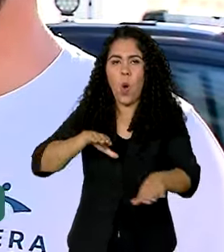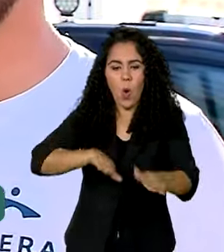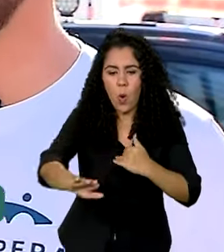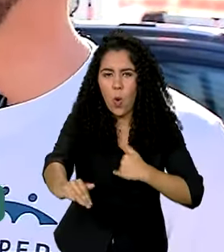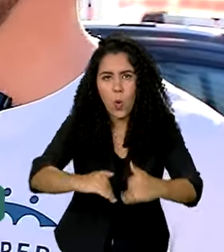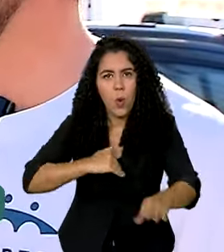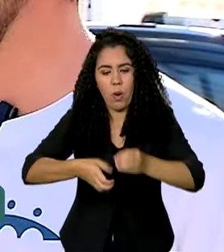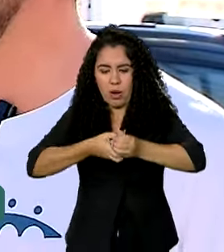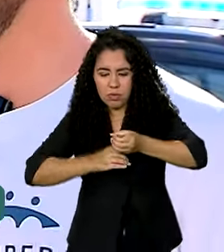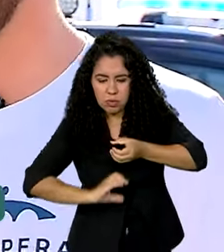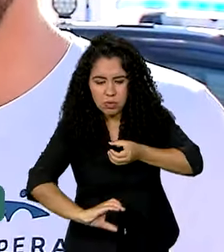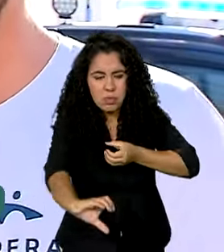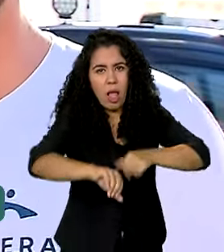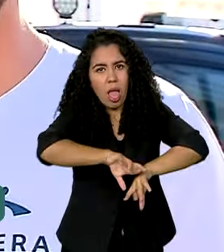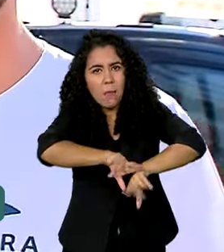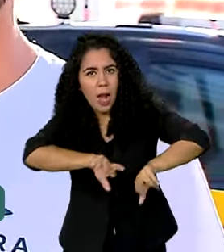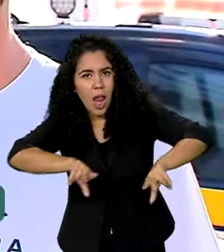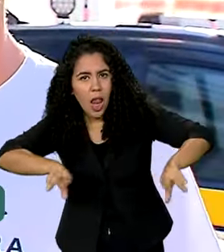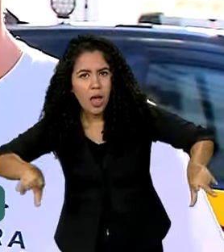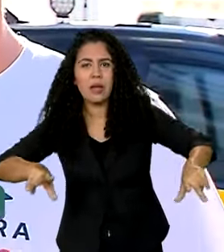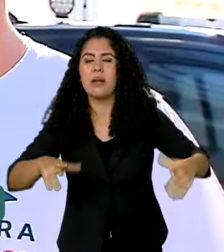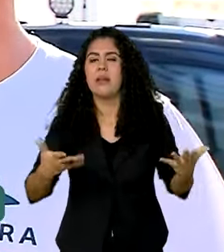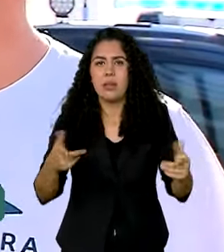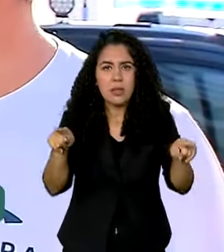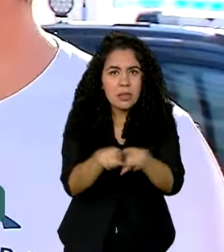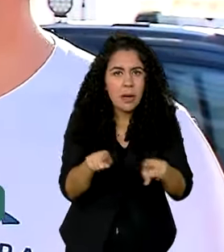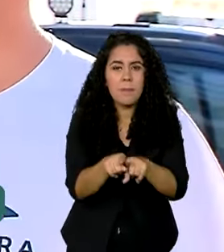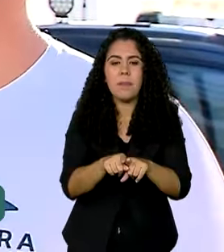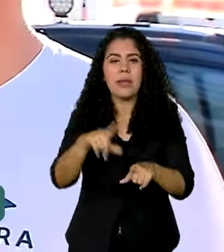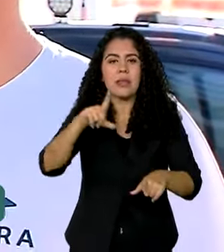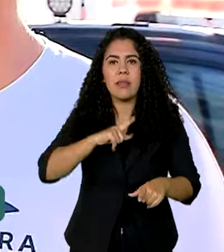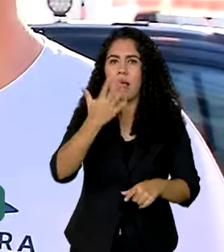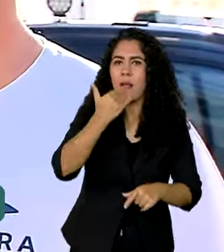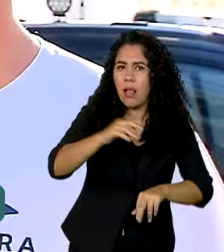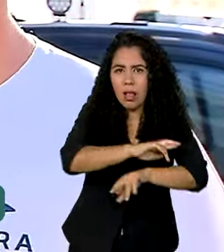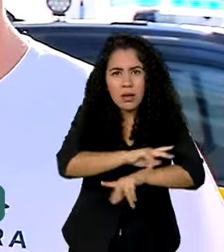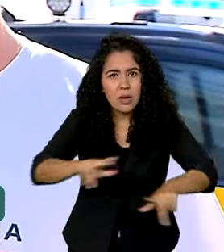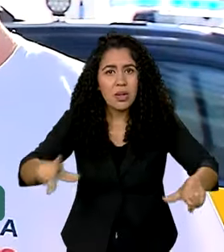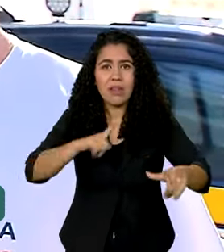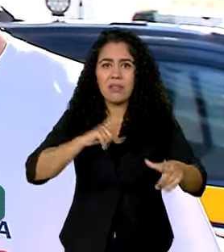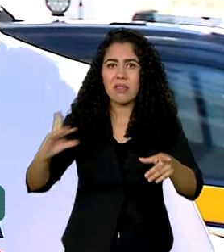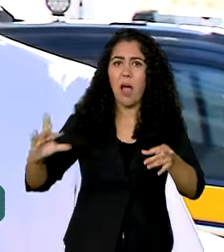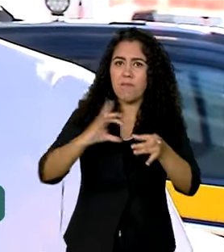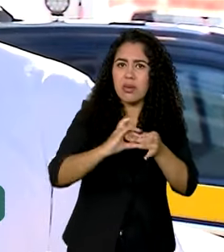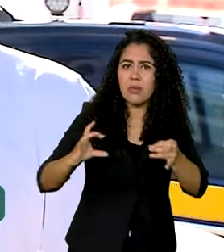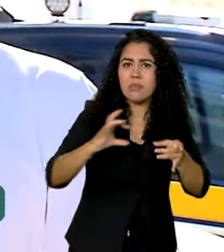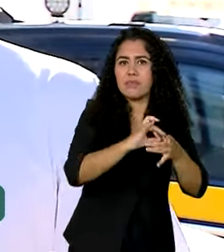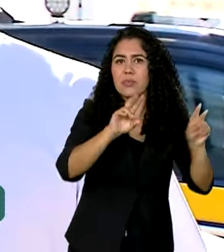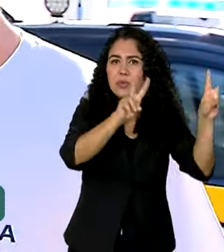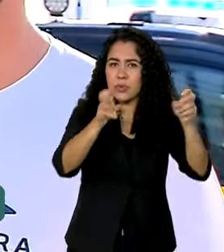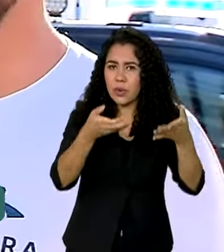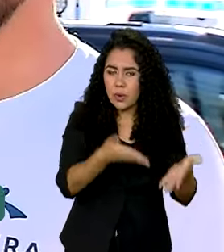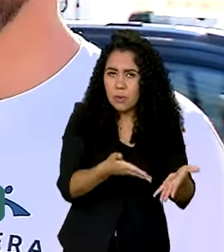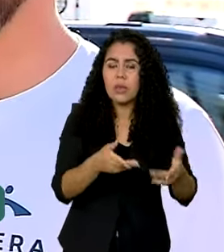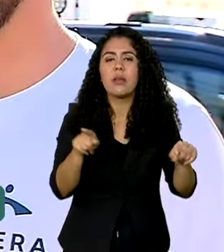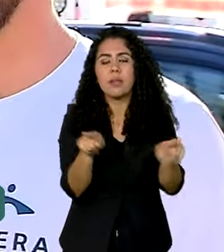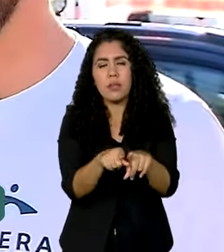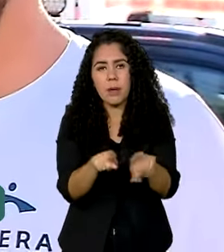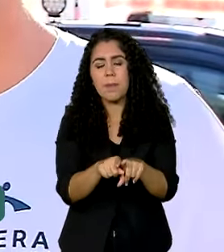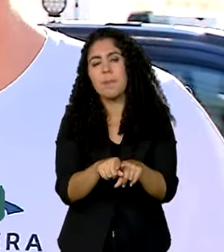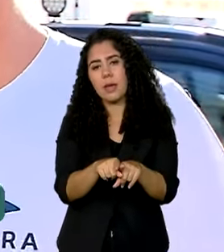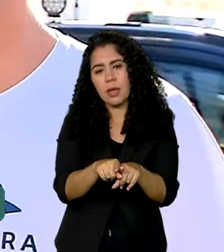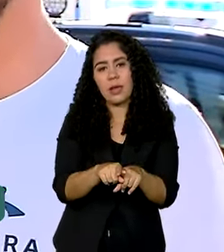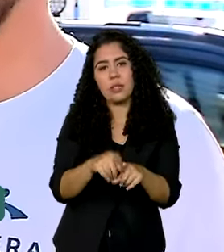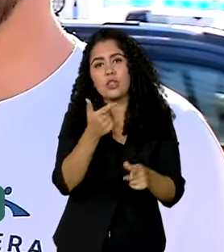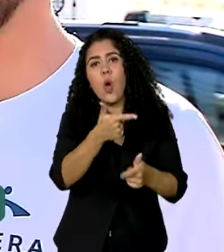das etapas, de acesso, de terraplanagem, enfim, supressão de vegetação, tudo que envolve esse contexto. E também na questão